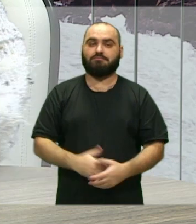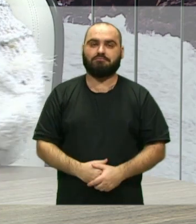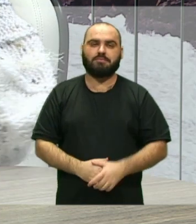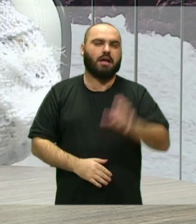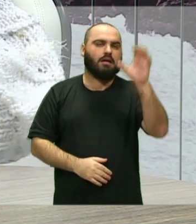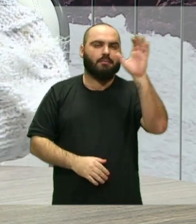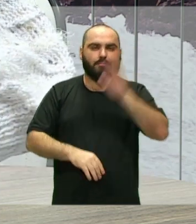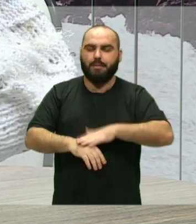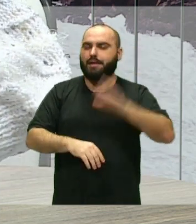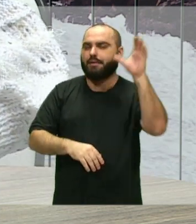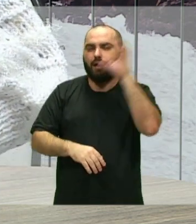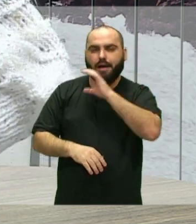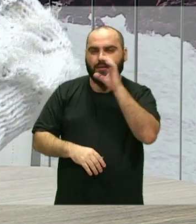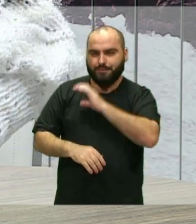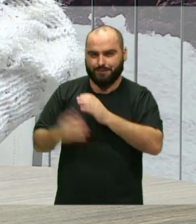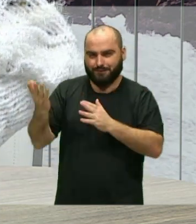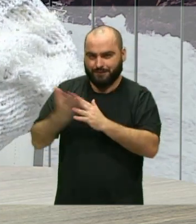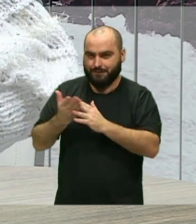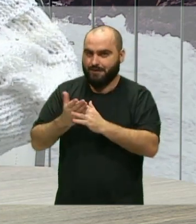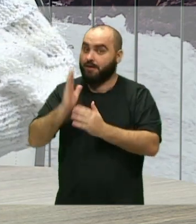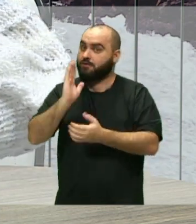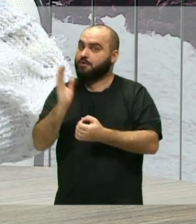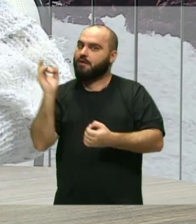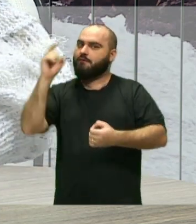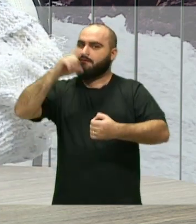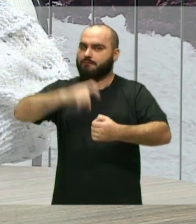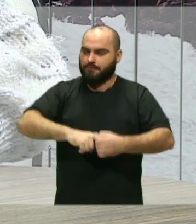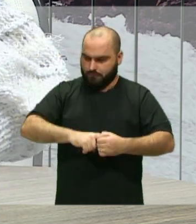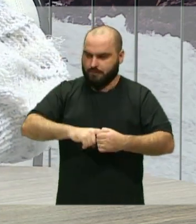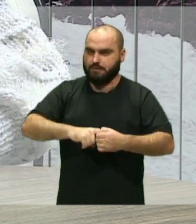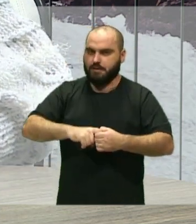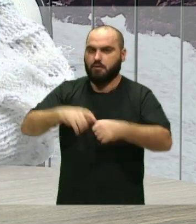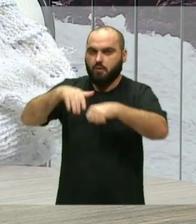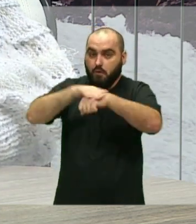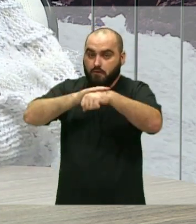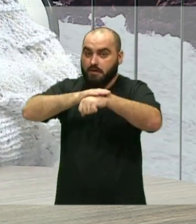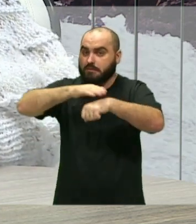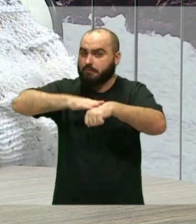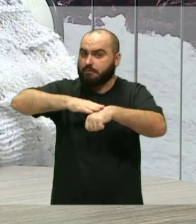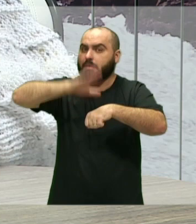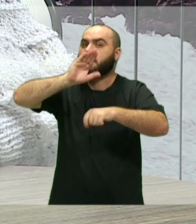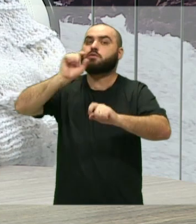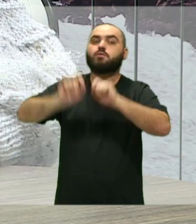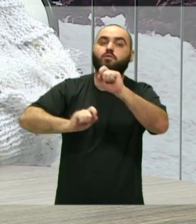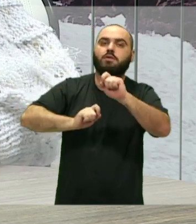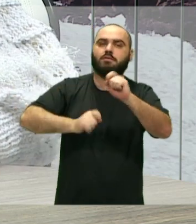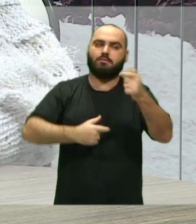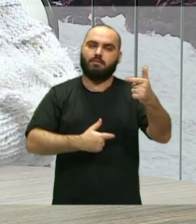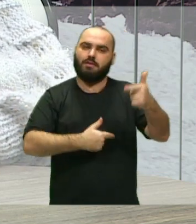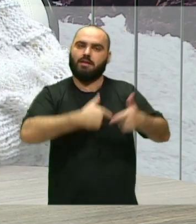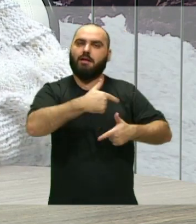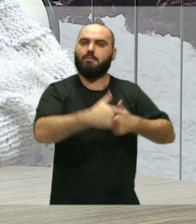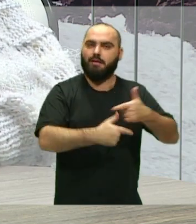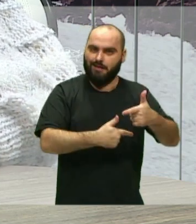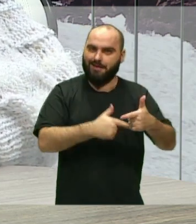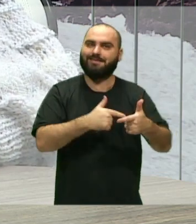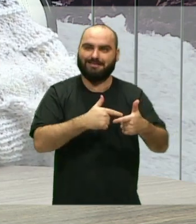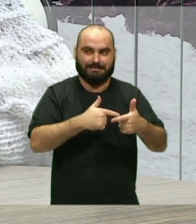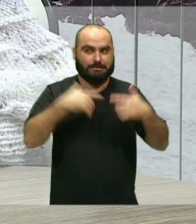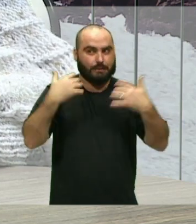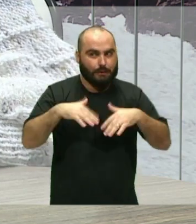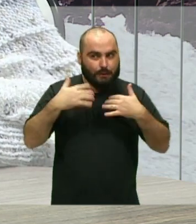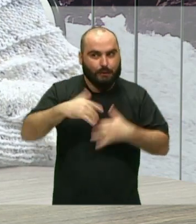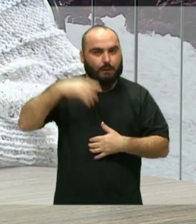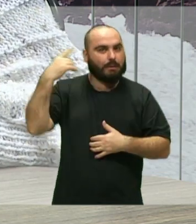Pessoal, a gente tem que fazer mais um pequeno intervalo. Na volta a gente fala mais um pouquinho daí especificamente sobre o trabalho que dá, né? Porque deve ser